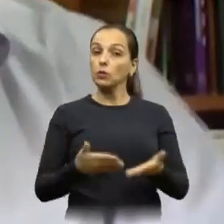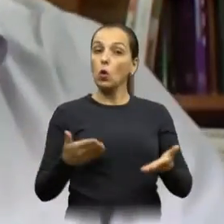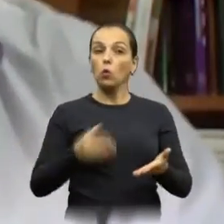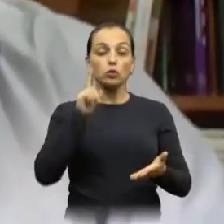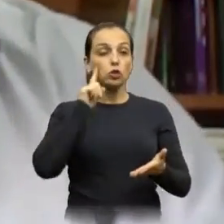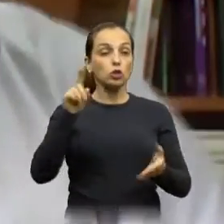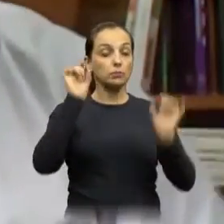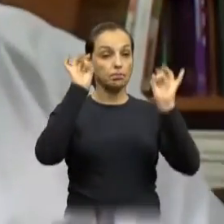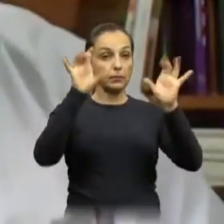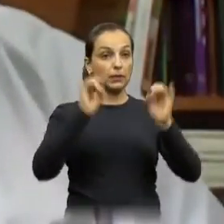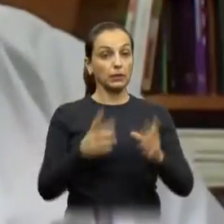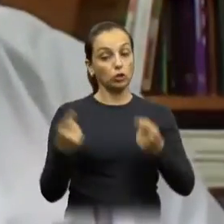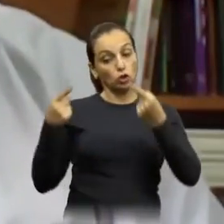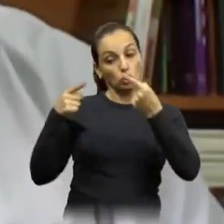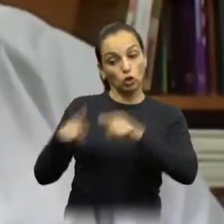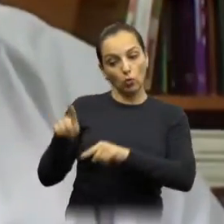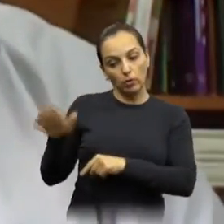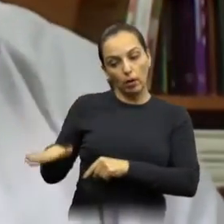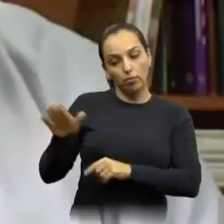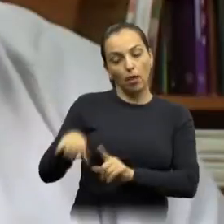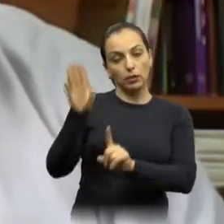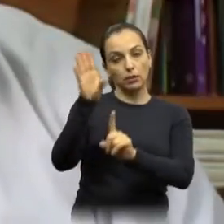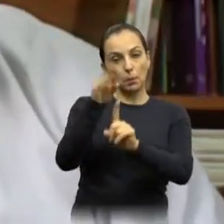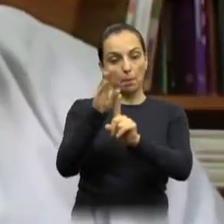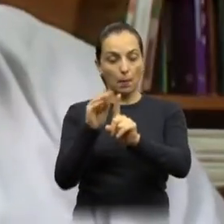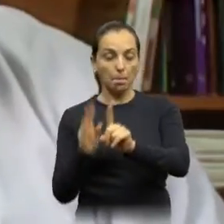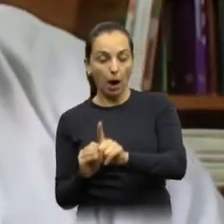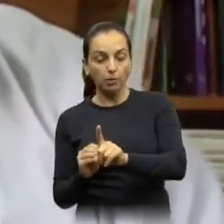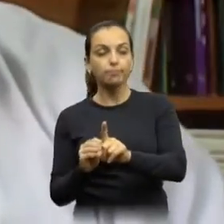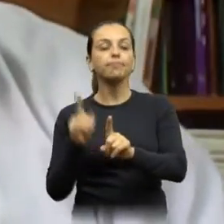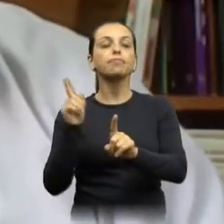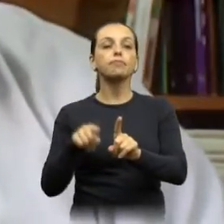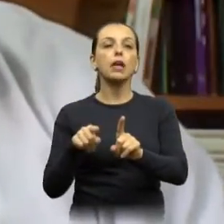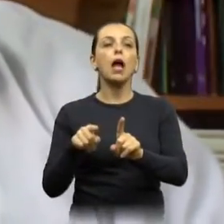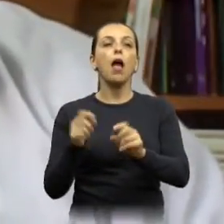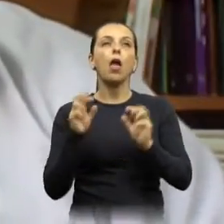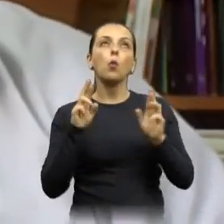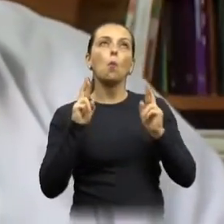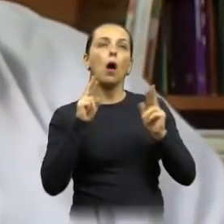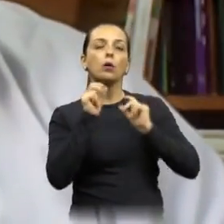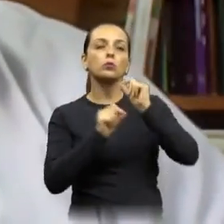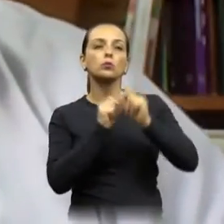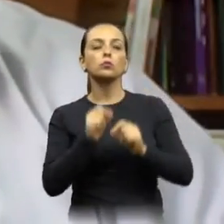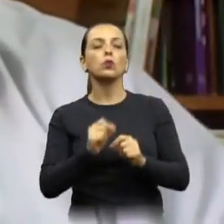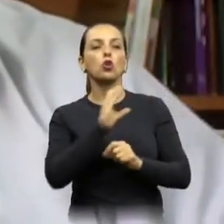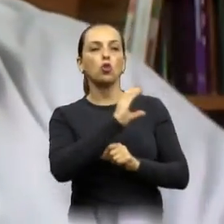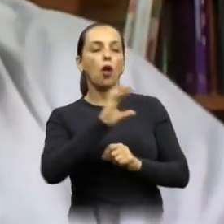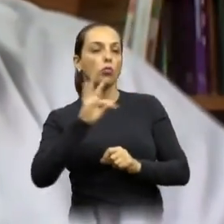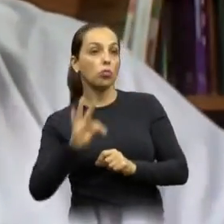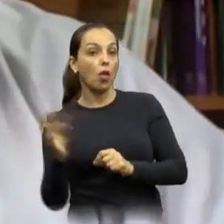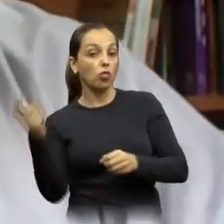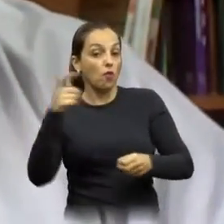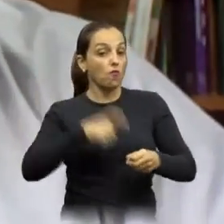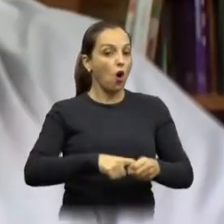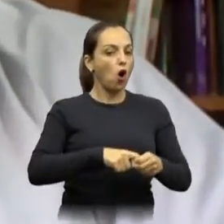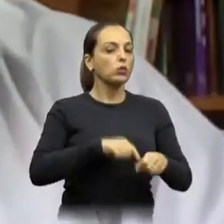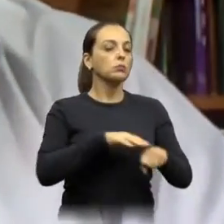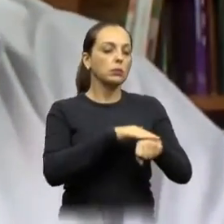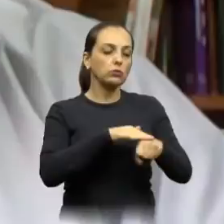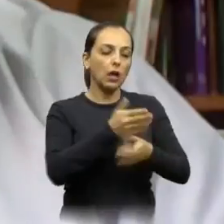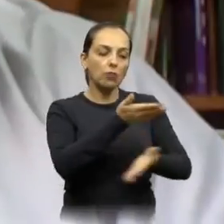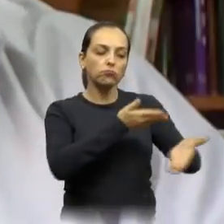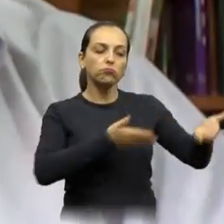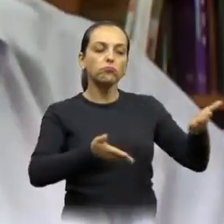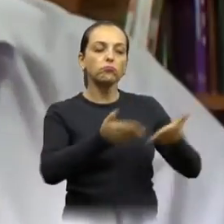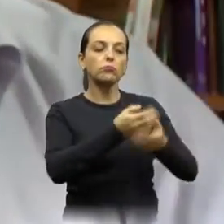Dia Nacional de Combate ao Abuso e Exploração Sexual de Crianças e Adolescentes, né, espero que o Conselho Tutelar possa voltar a essa casa para a gente conversar